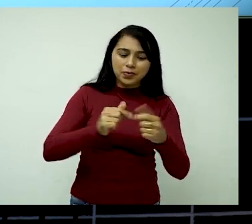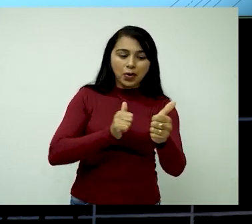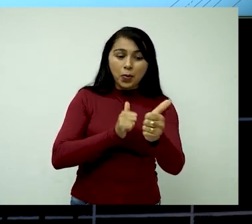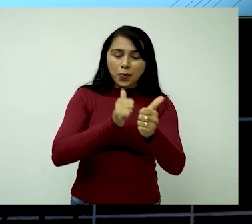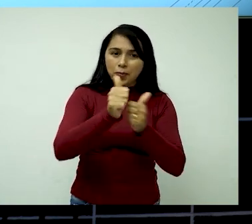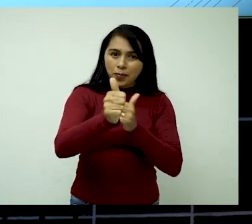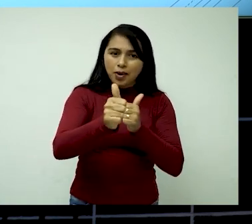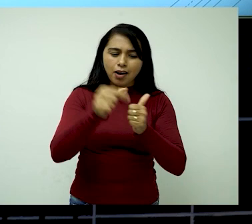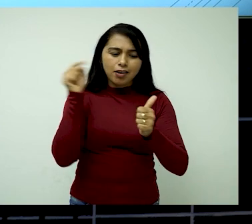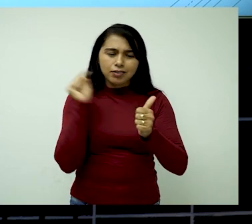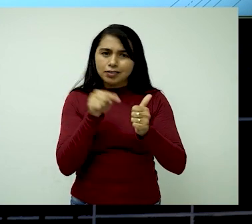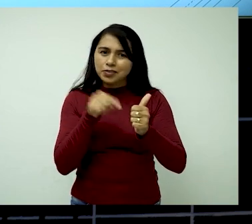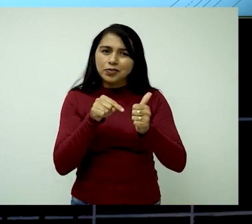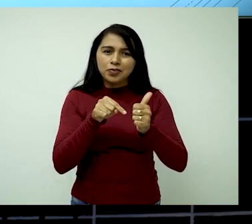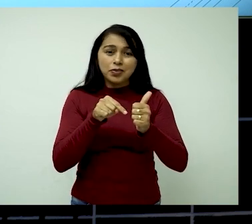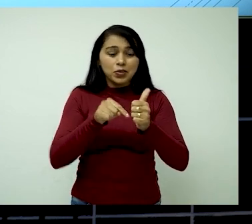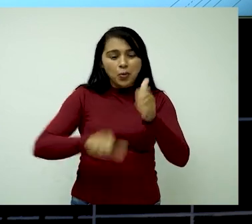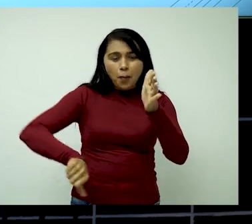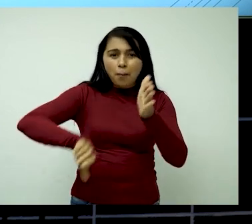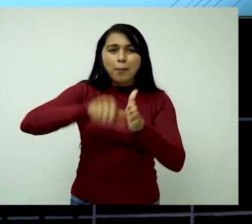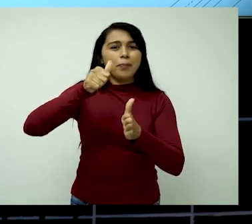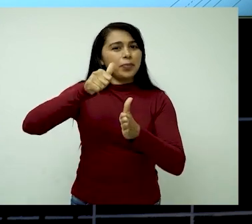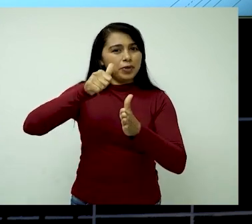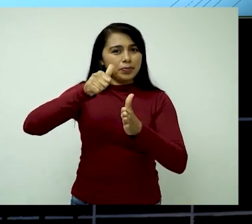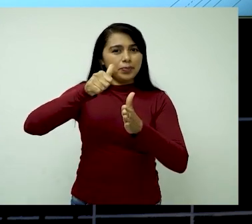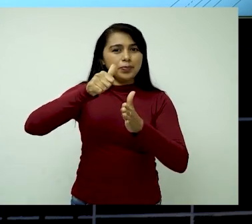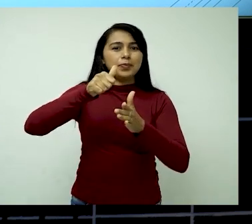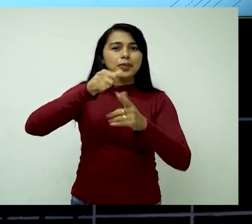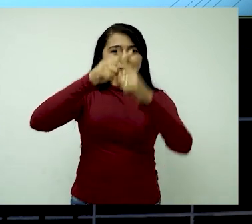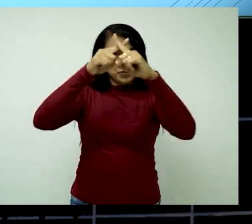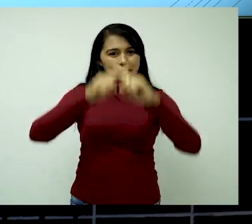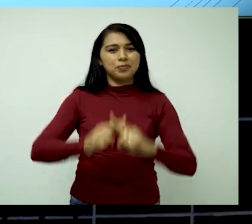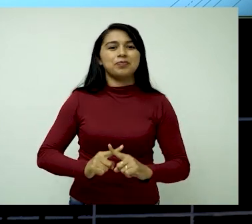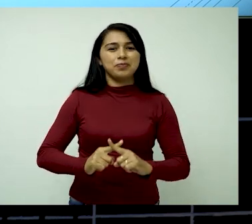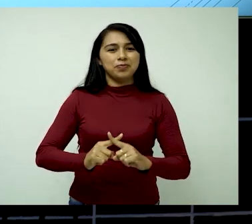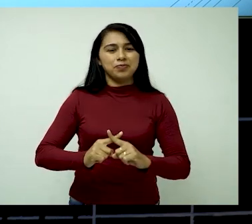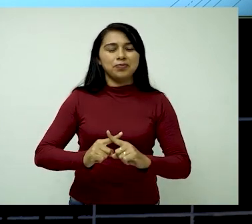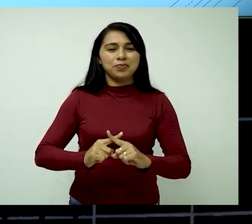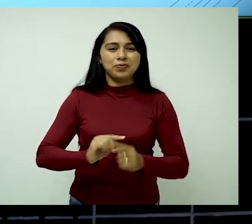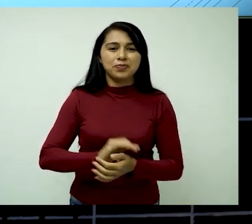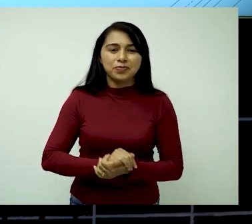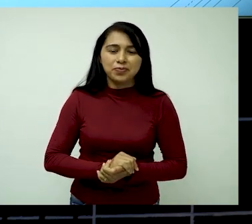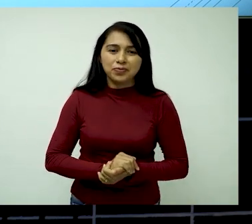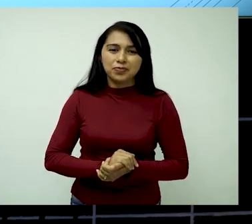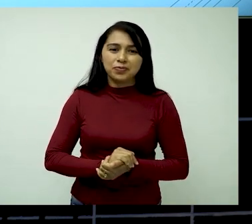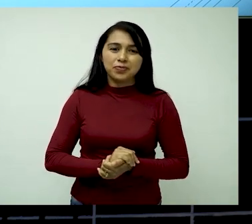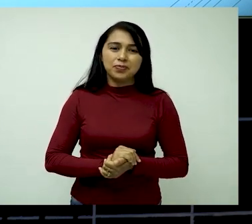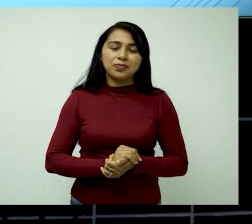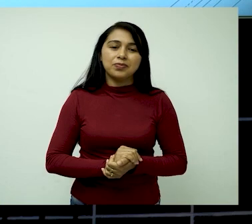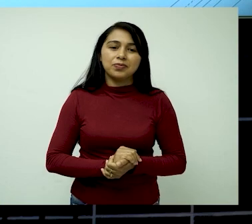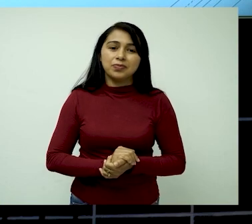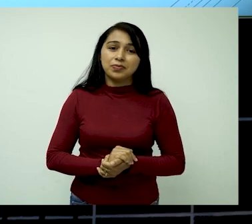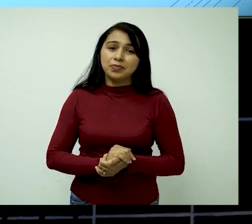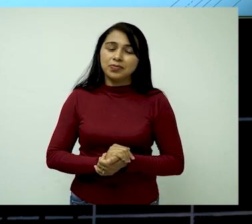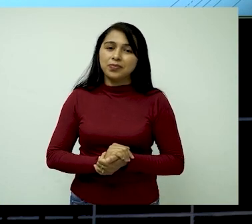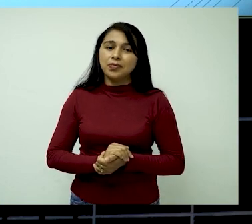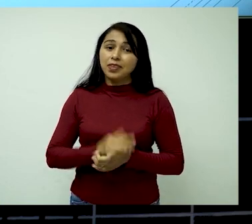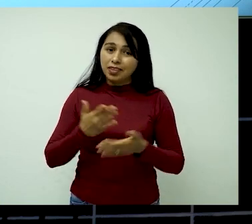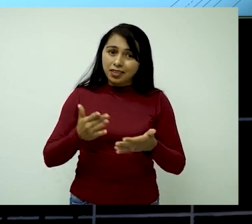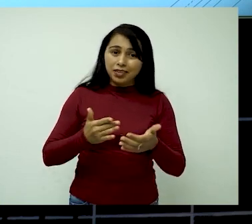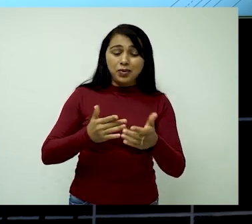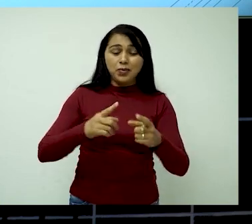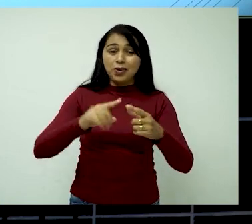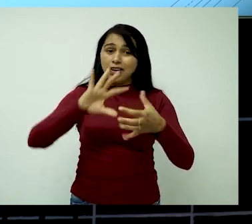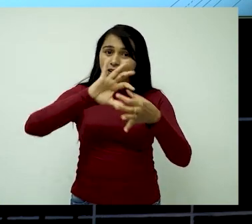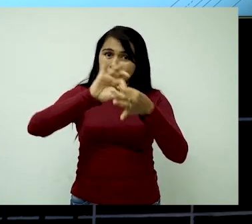ela foi que deu origem a esses Jogos. Correto? Então, o que a gente pode concluir? Que os Jogos Olímpicos